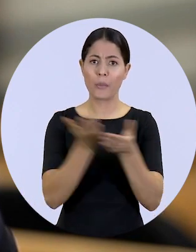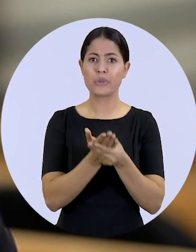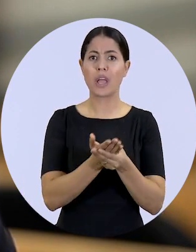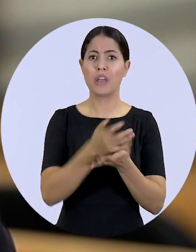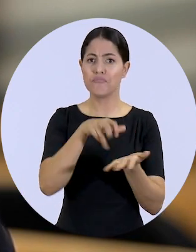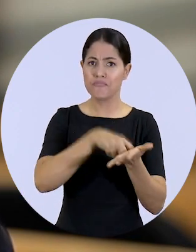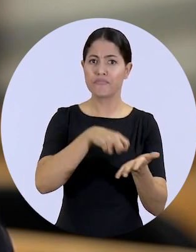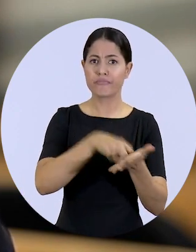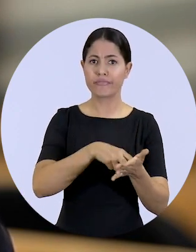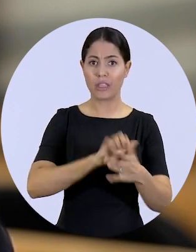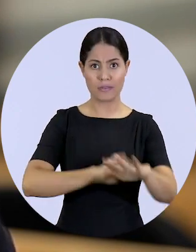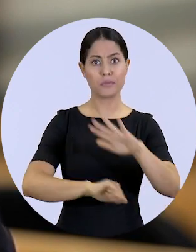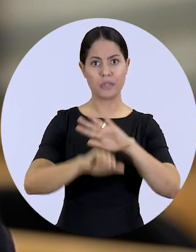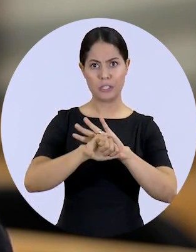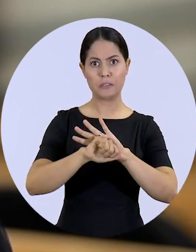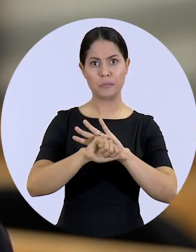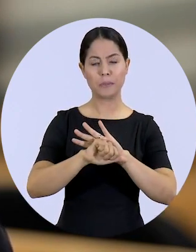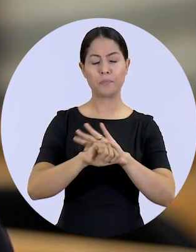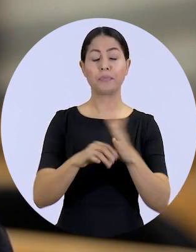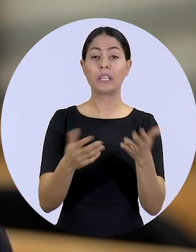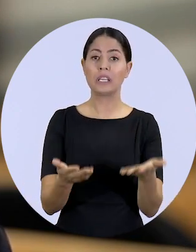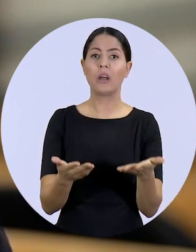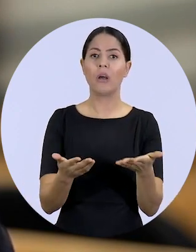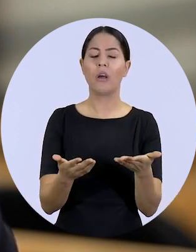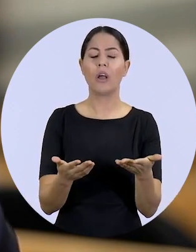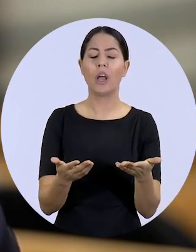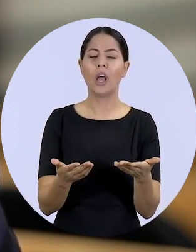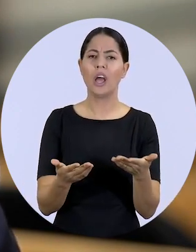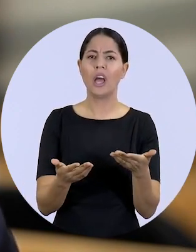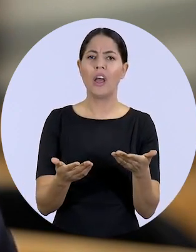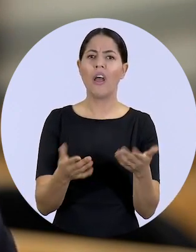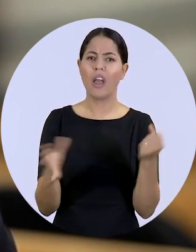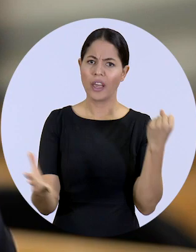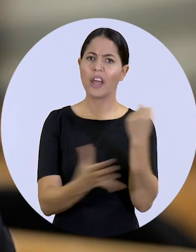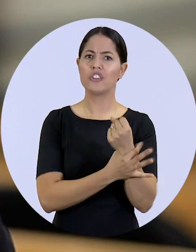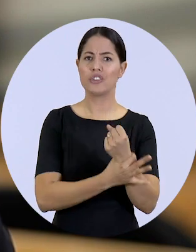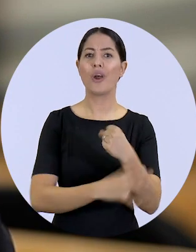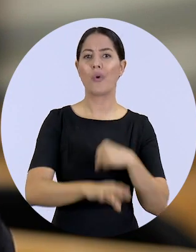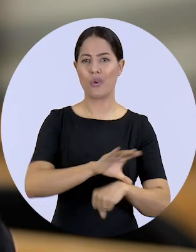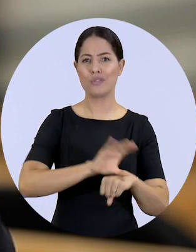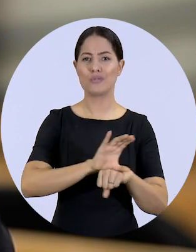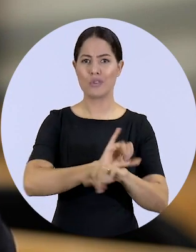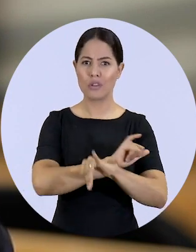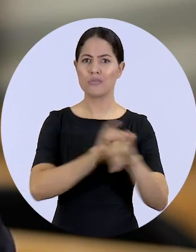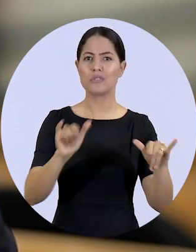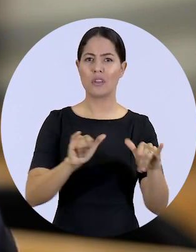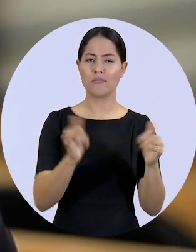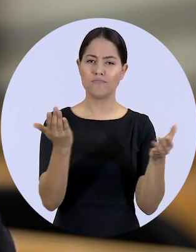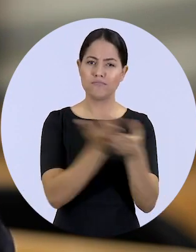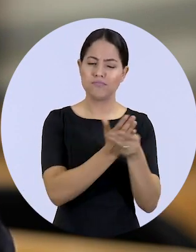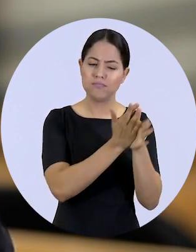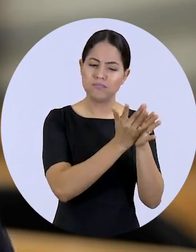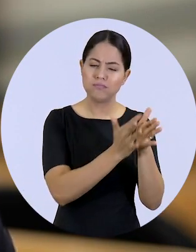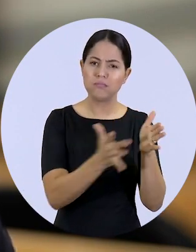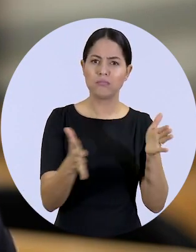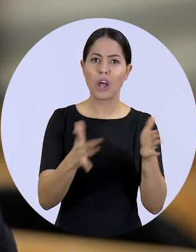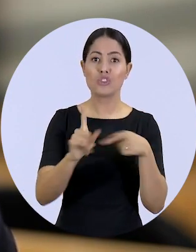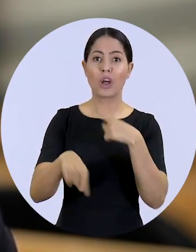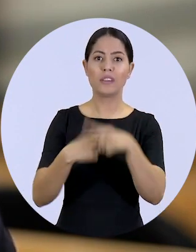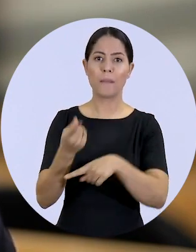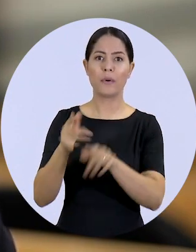uma conduta supostamente criminosa, né? E é uma garantia que a Constituição dá de forma explícita, de forma